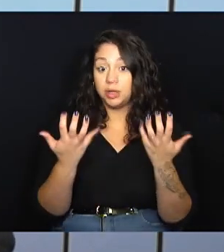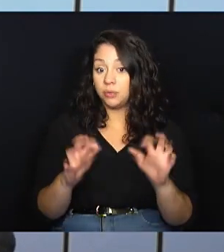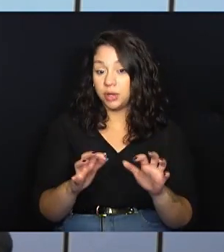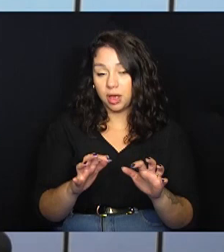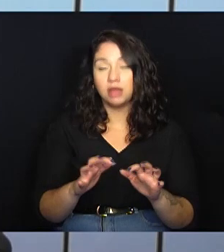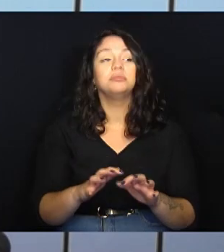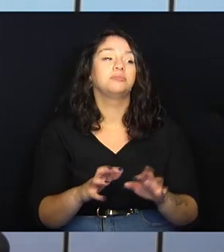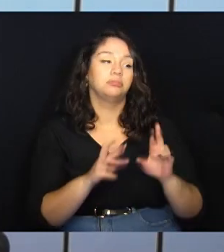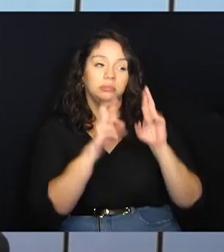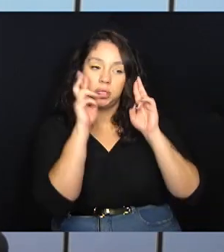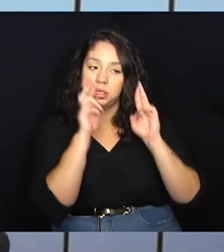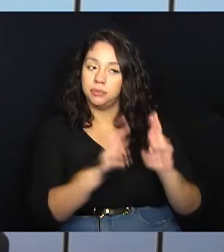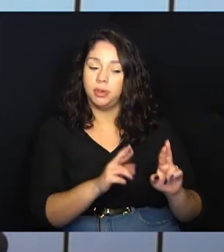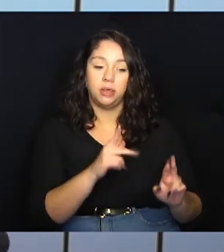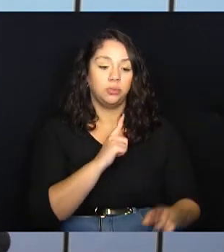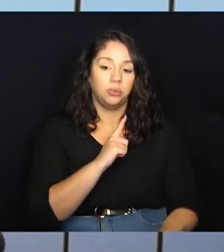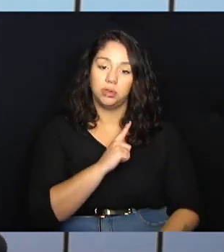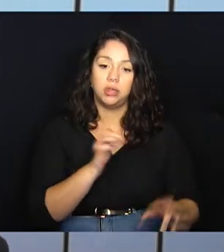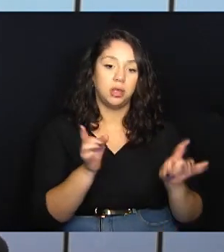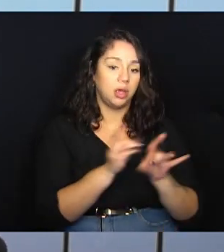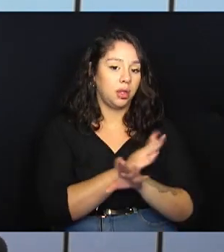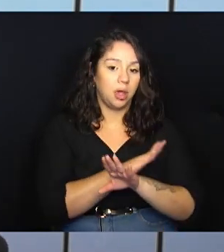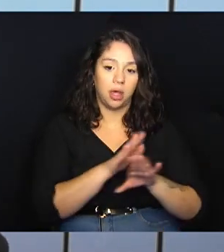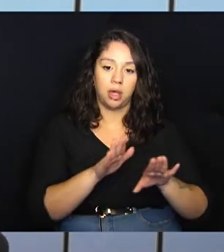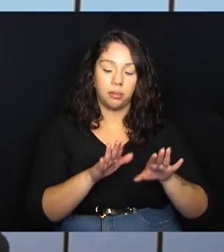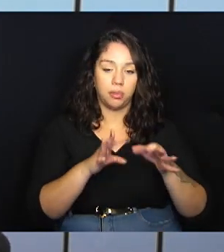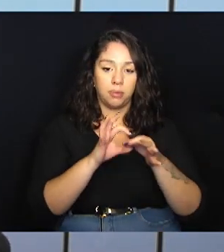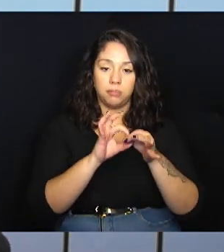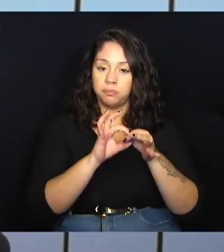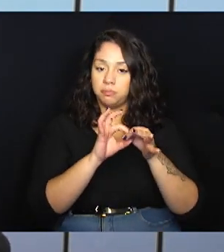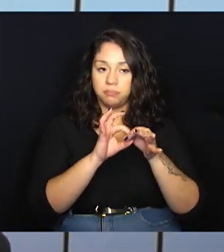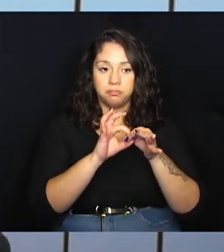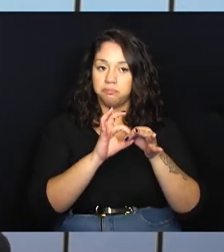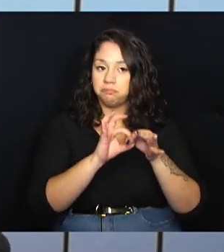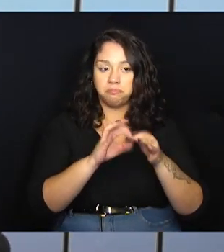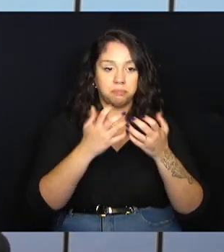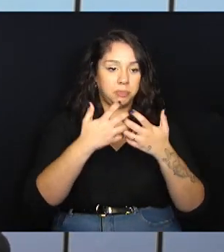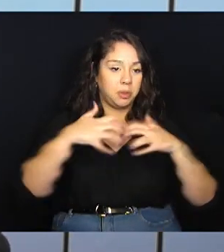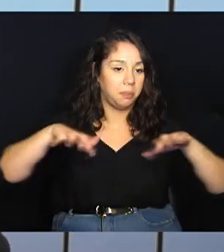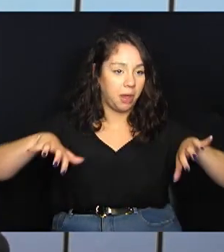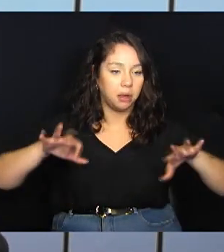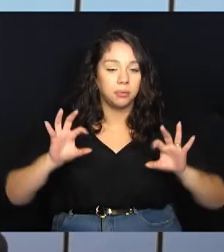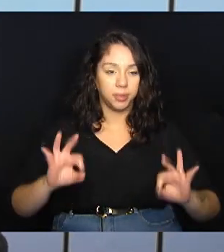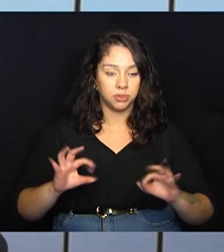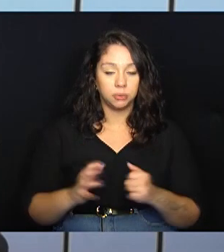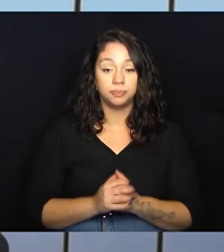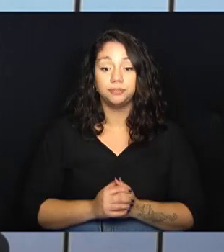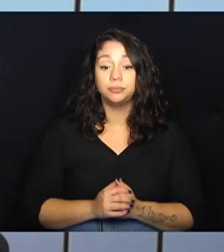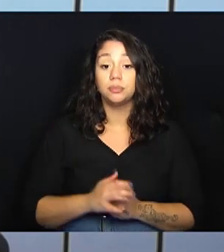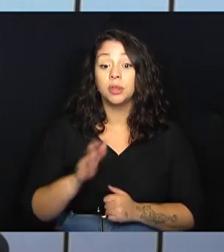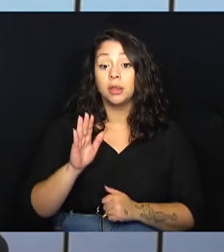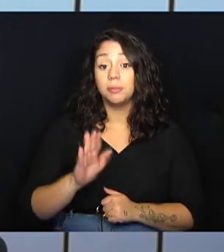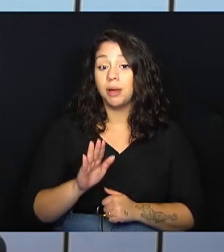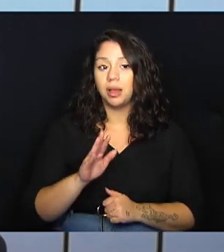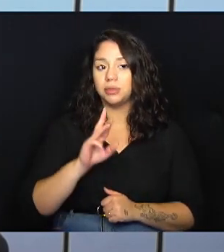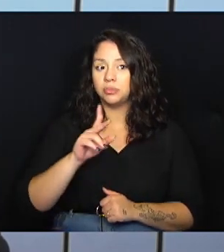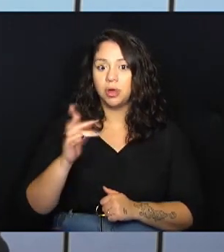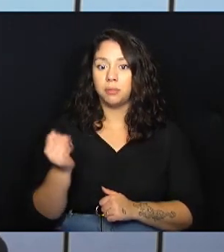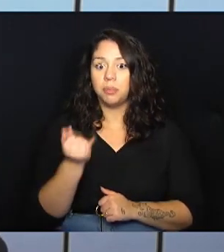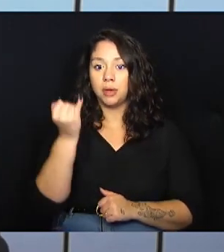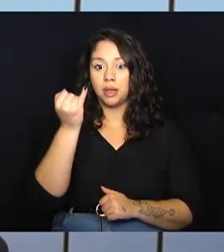respeitado e é encerrado ali o vínculo, né? Sim. Mas é importante que não haja essa ilusão de que a criança